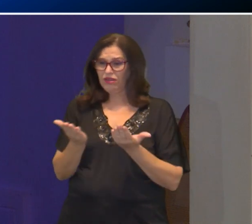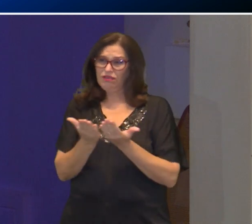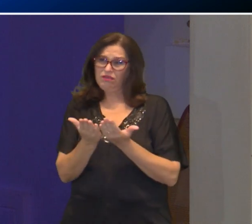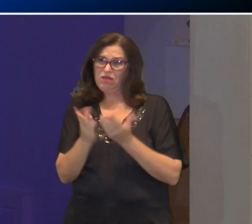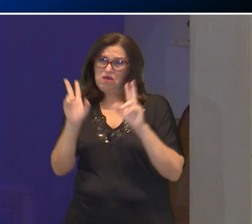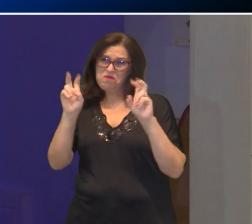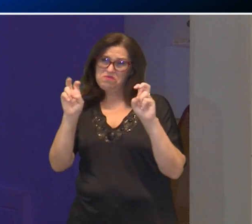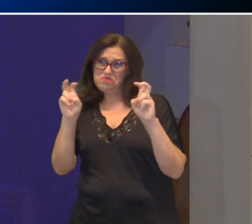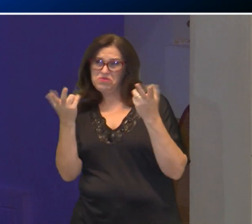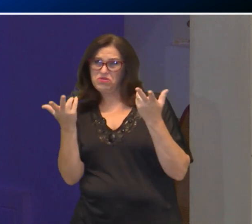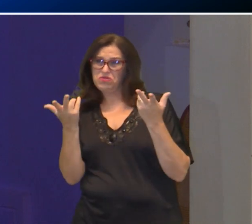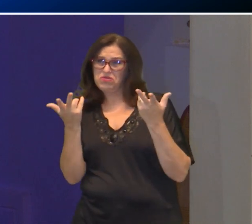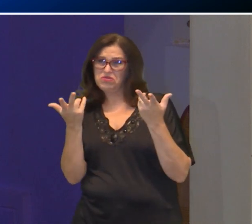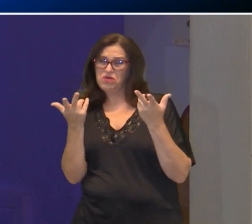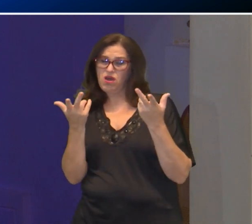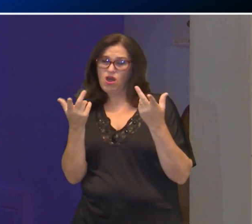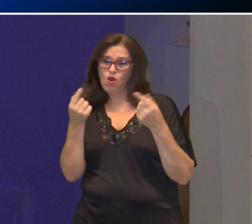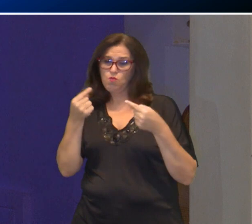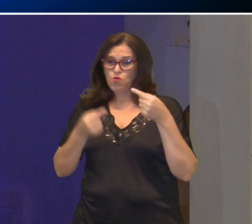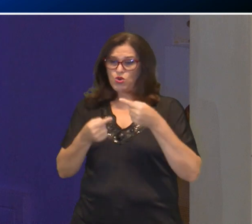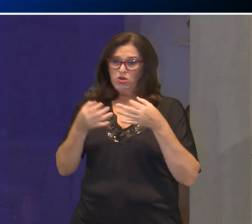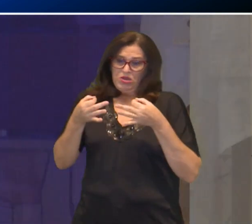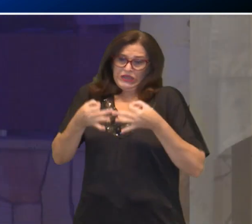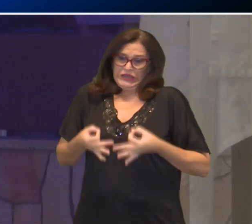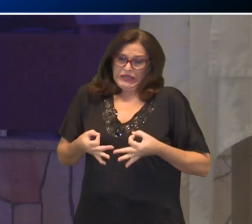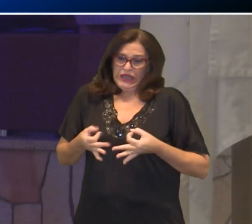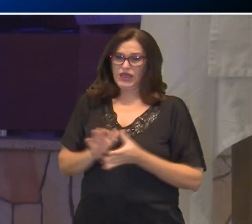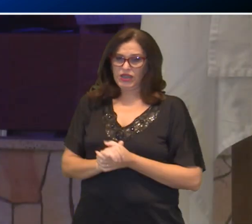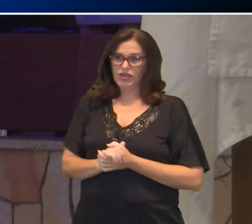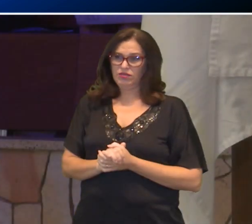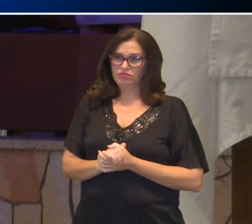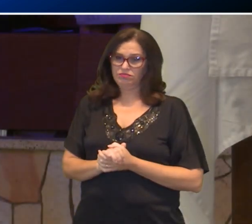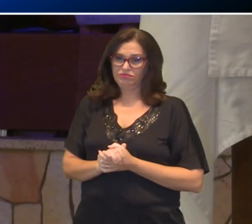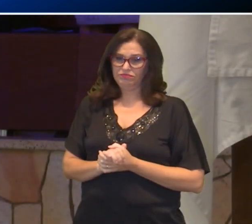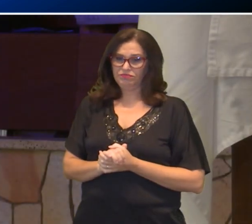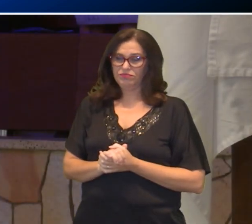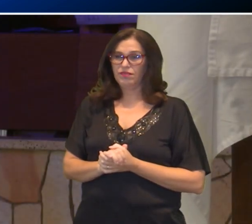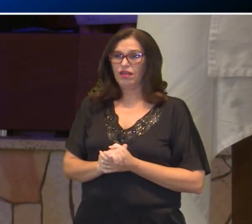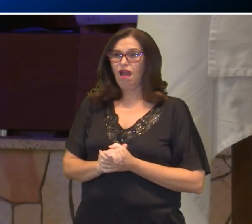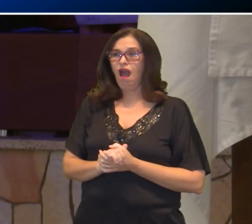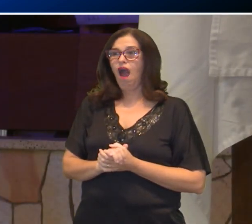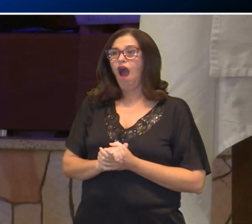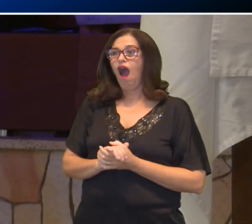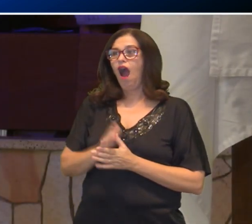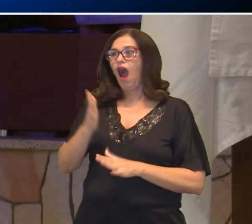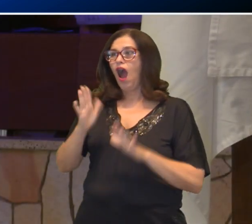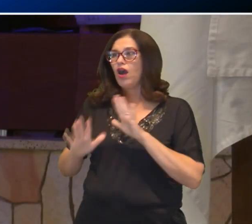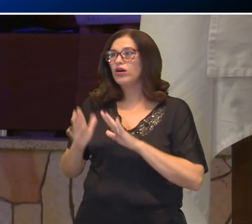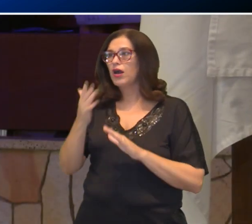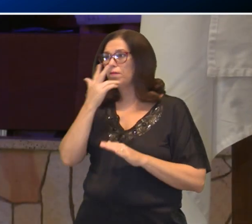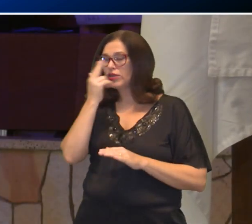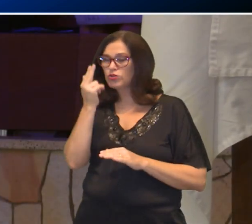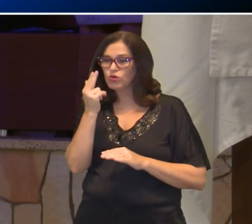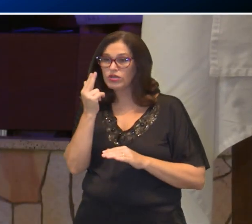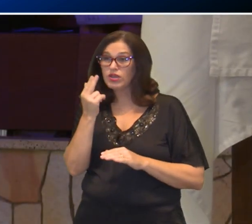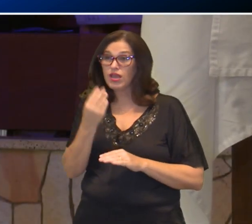expressão não fosse politicamente correta. Algumas pessoas acham que